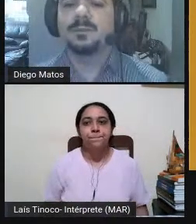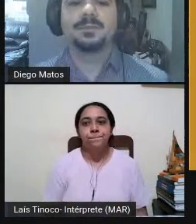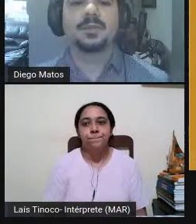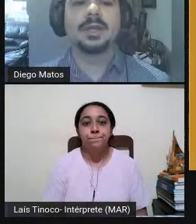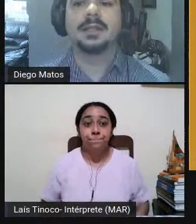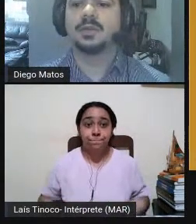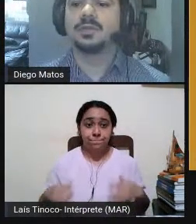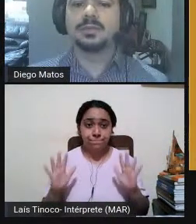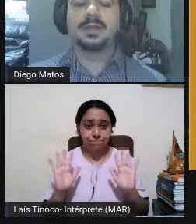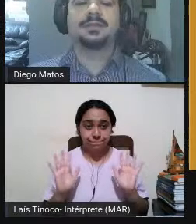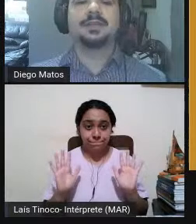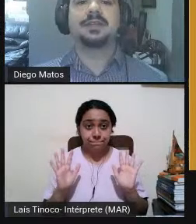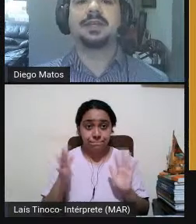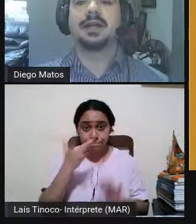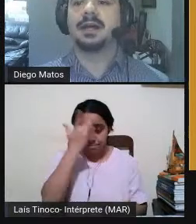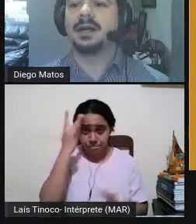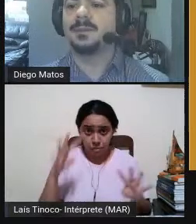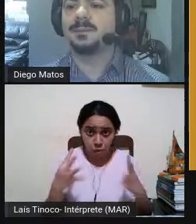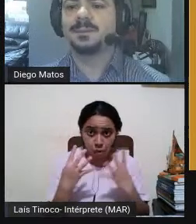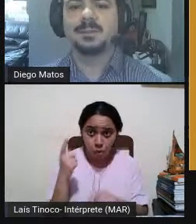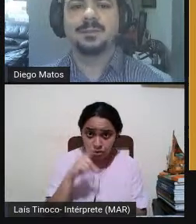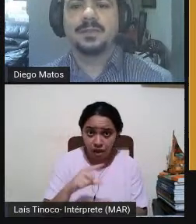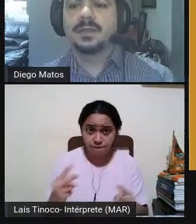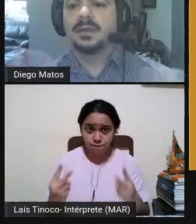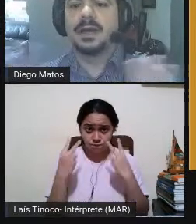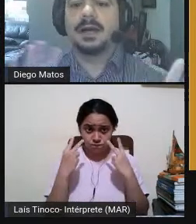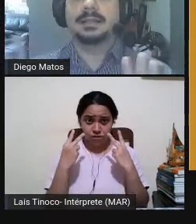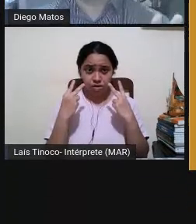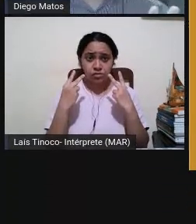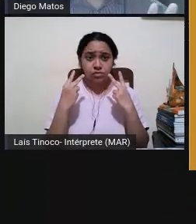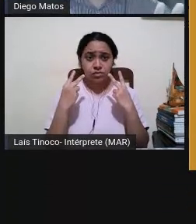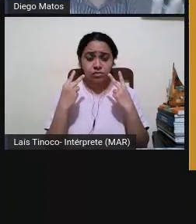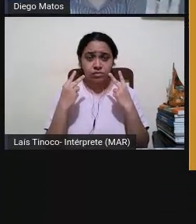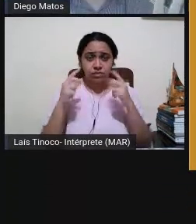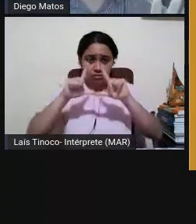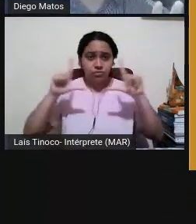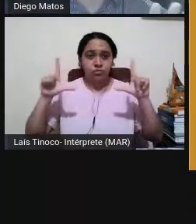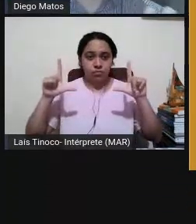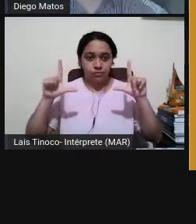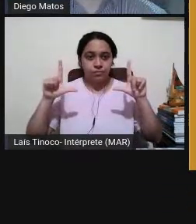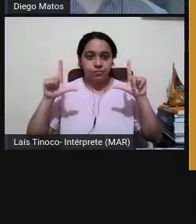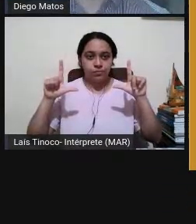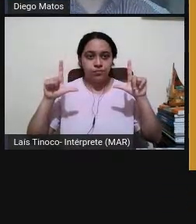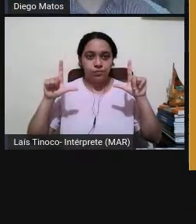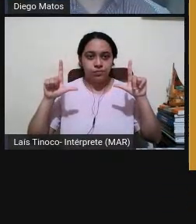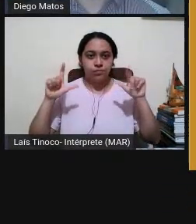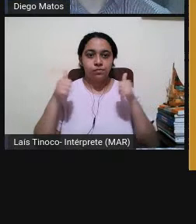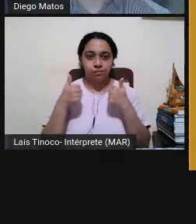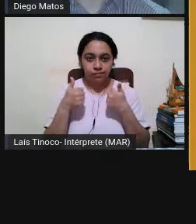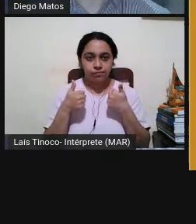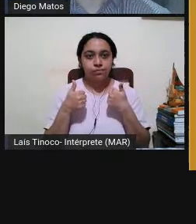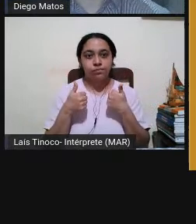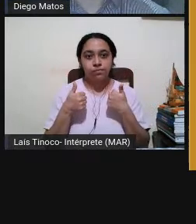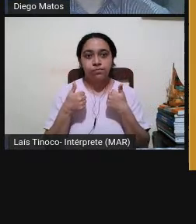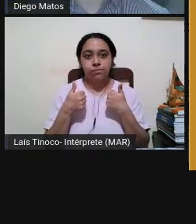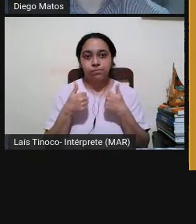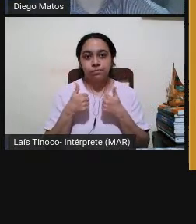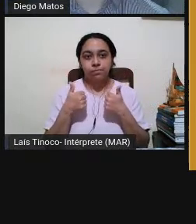Olá pessoal é todo mundo tá vendo aqui a tela Projetada toda